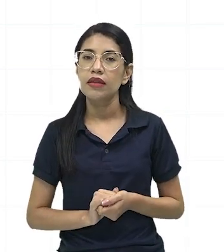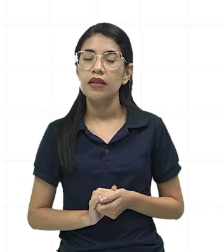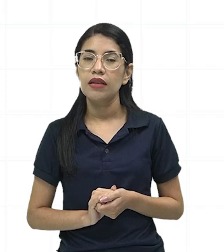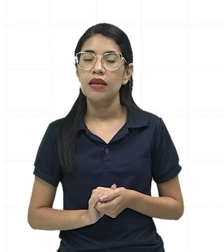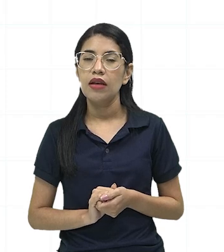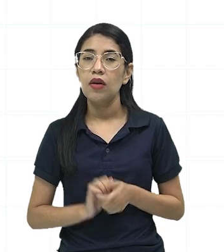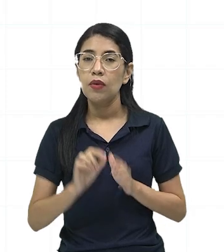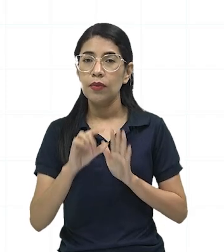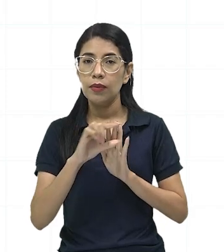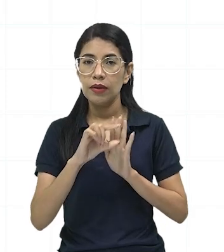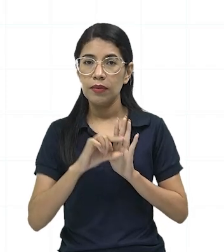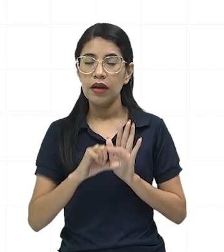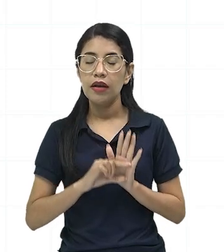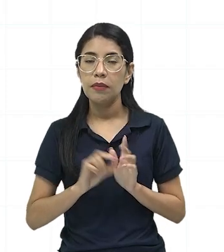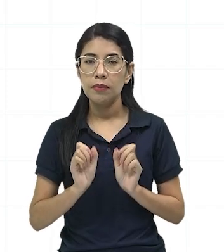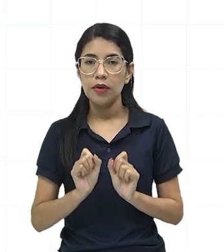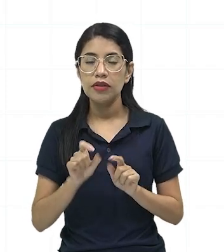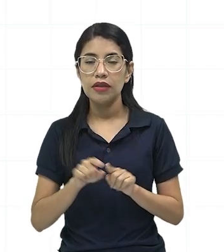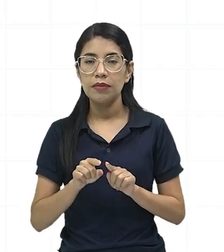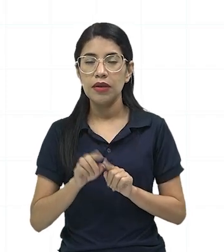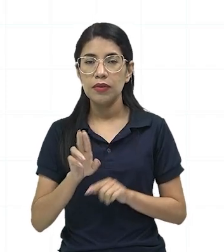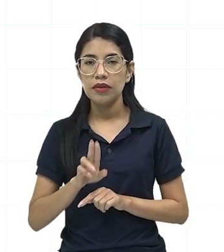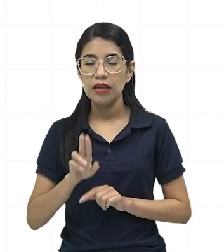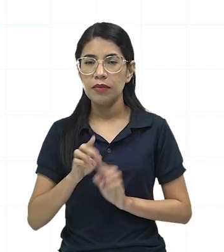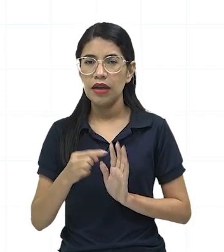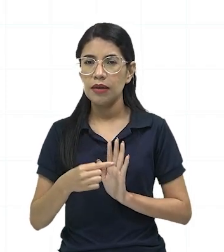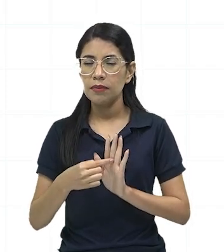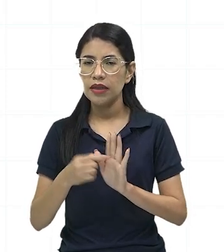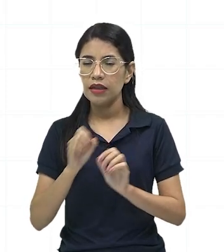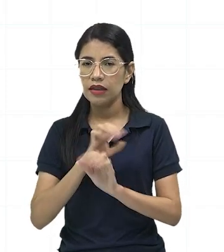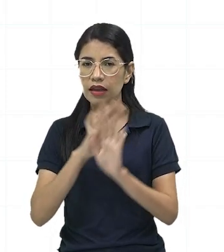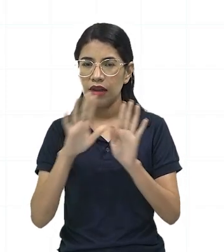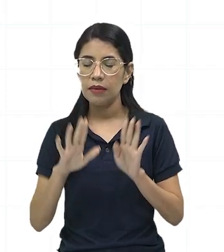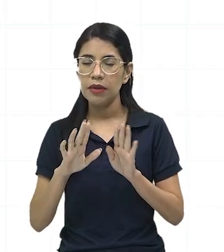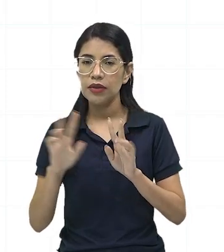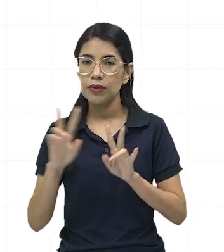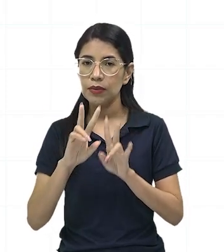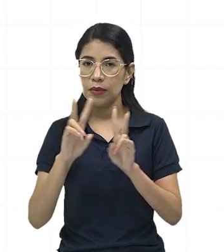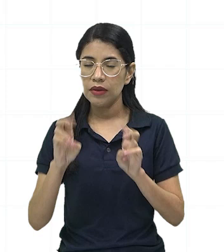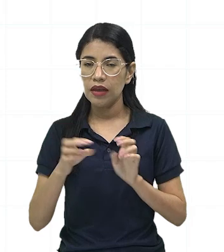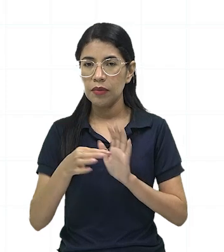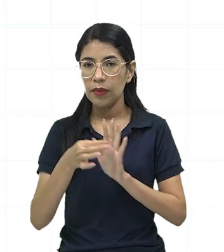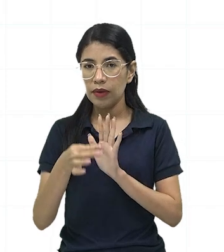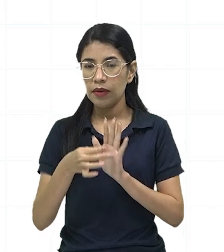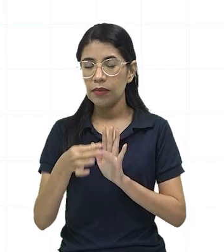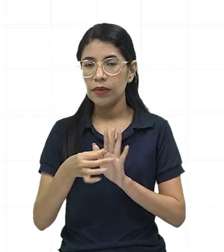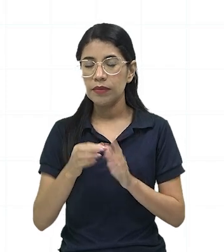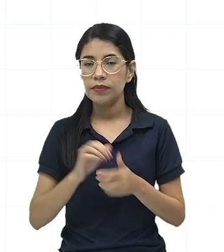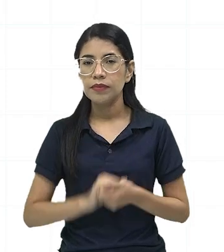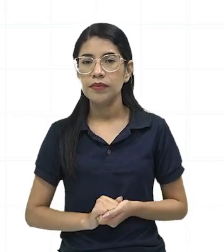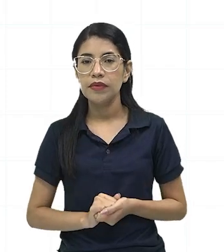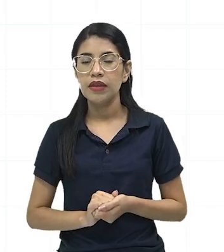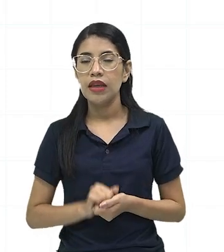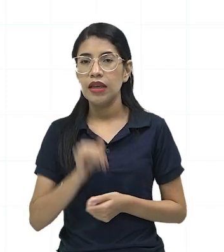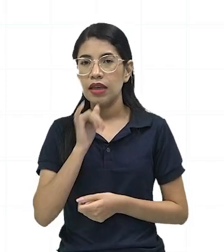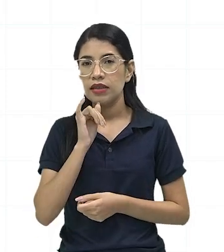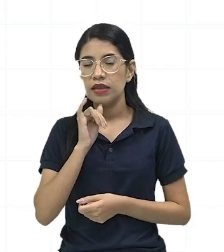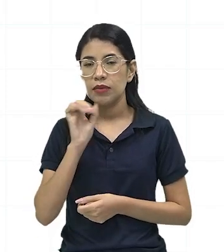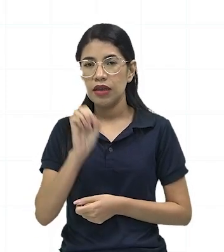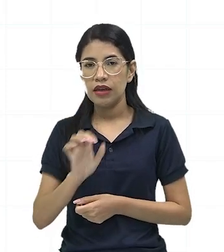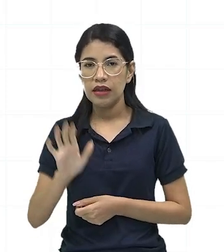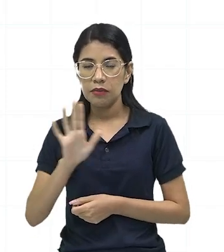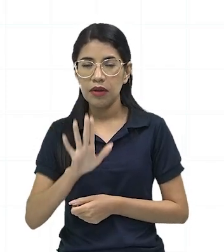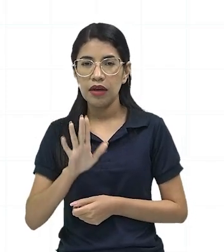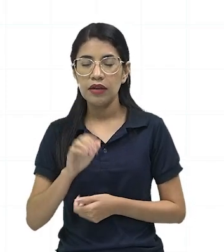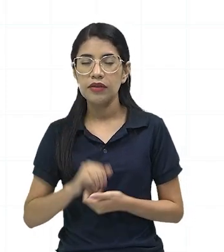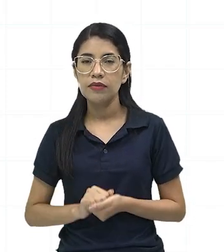cada parte do texto pode ser usada para enfatizar aspectos importantes do tema ou argumento apresentado. Nossa exclamação ali, né? Para dar essa